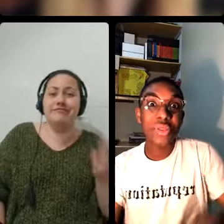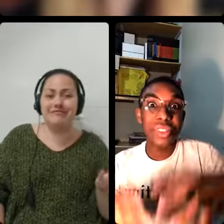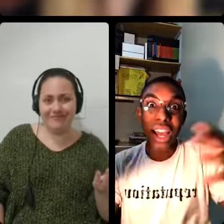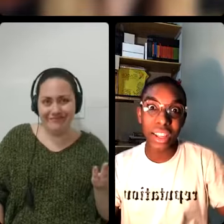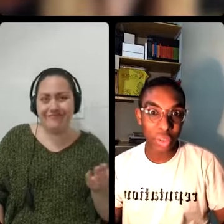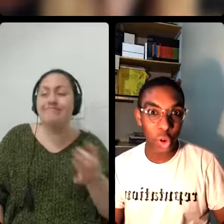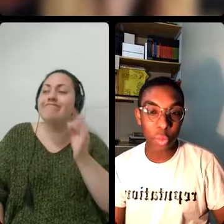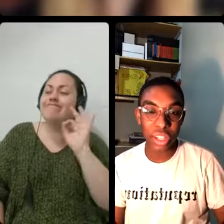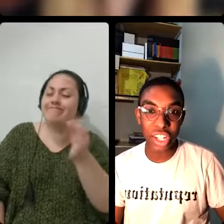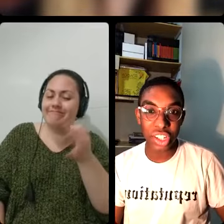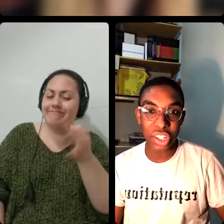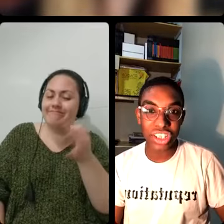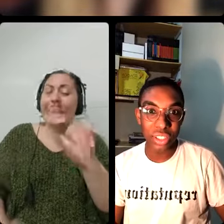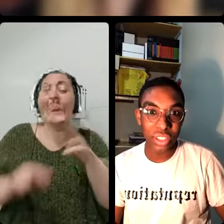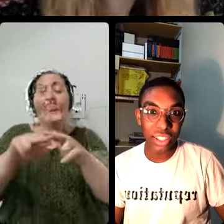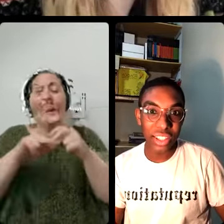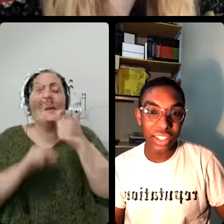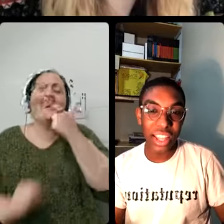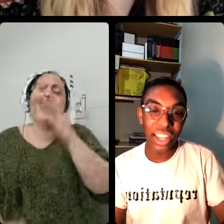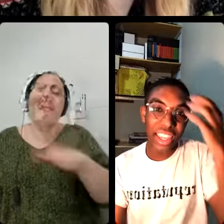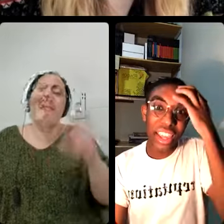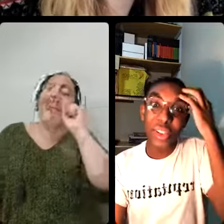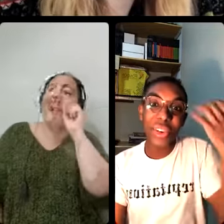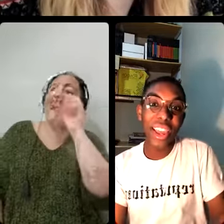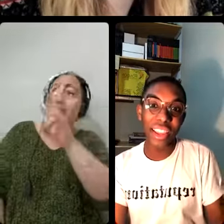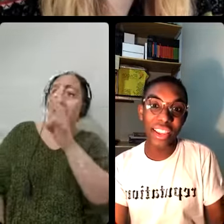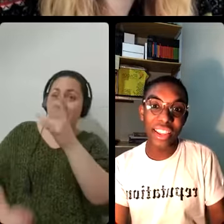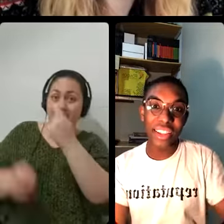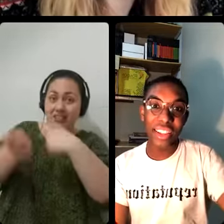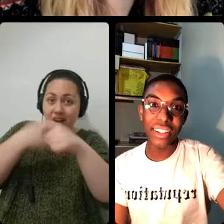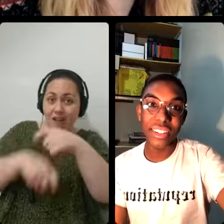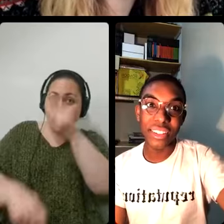consegue ajudar a tua comunidade toda, né? E quem é que